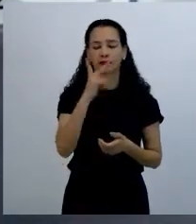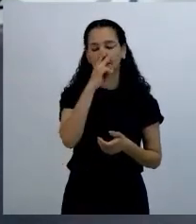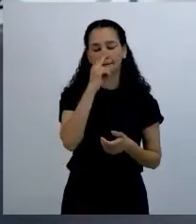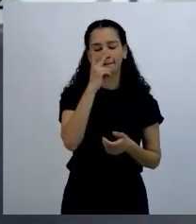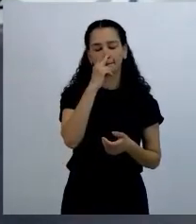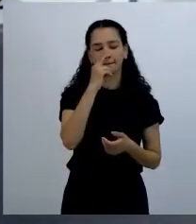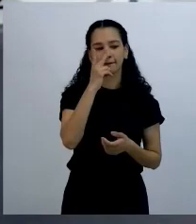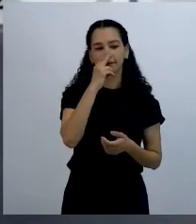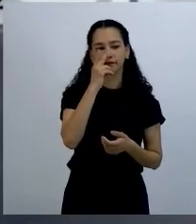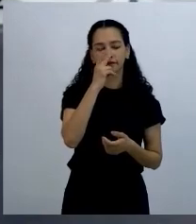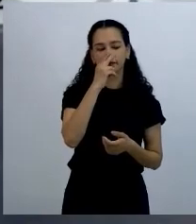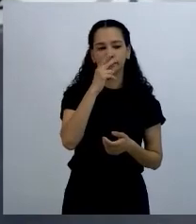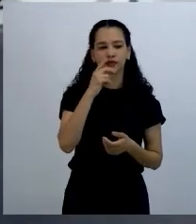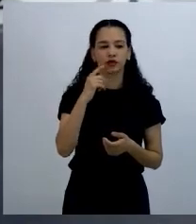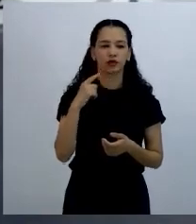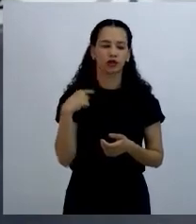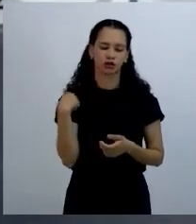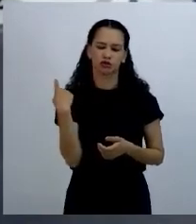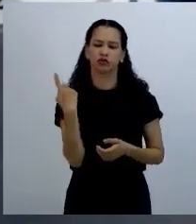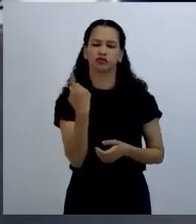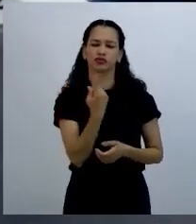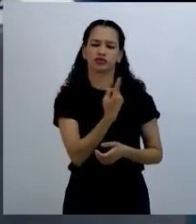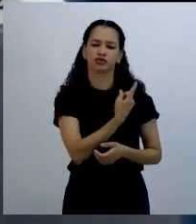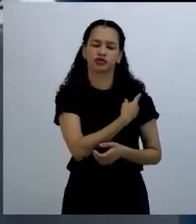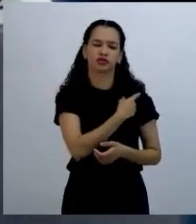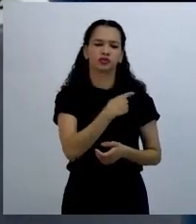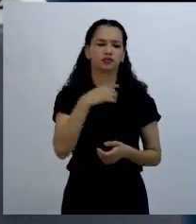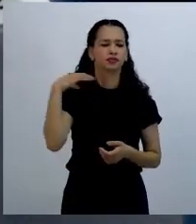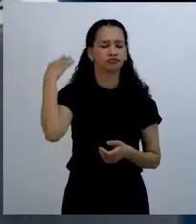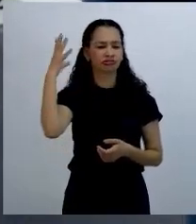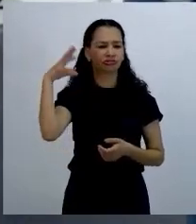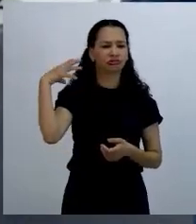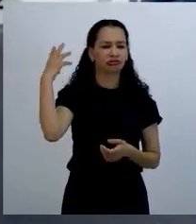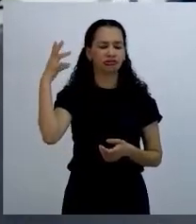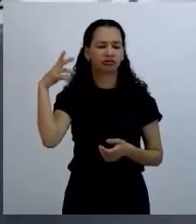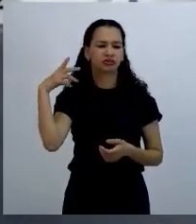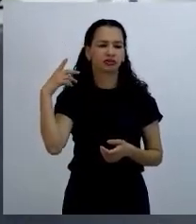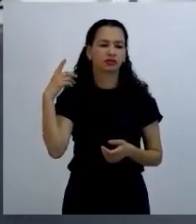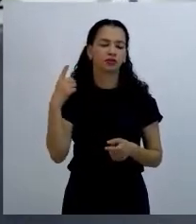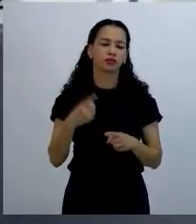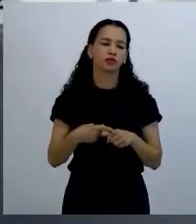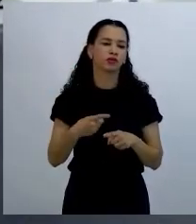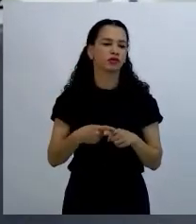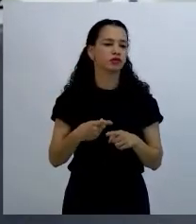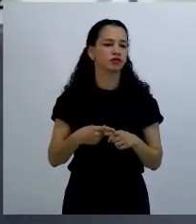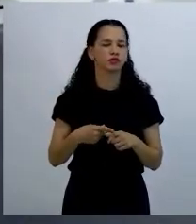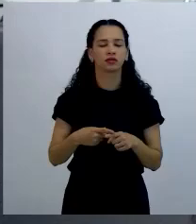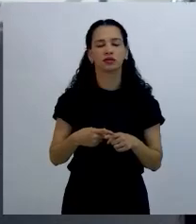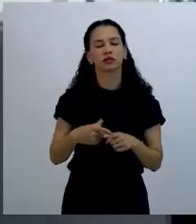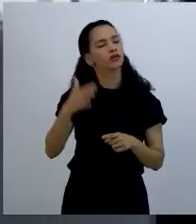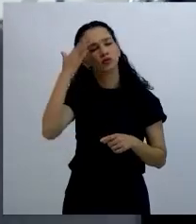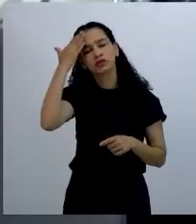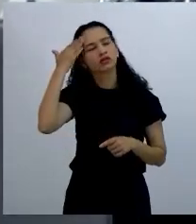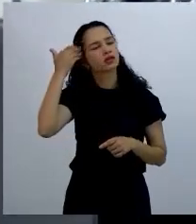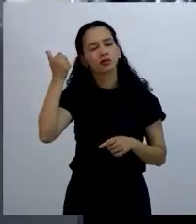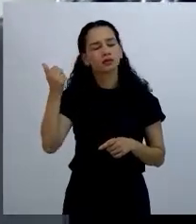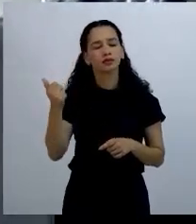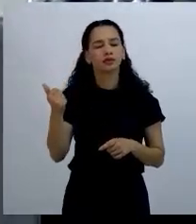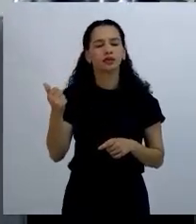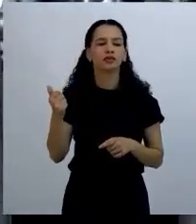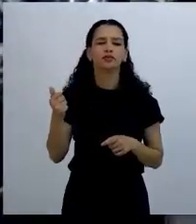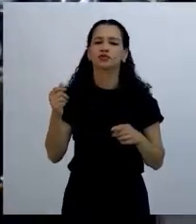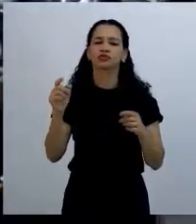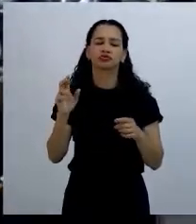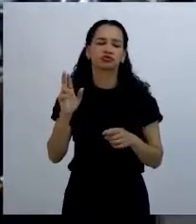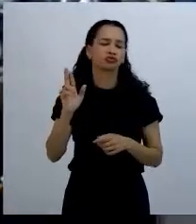alguma e é por isso que a insegurança tem dominado tanta gente tanta gente apaixonada que